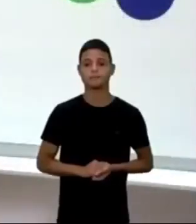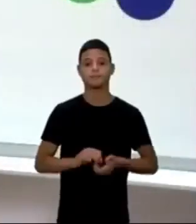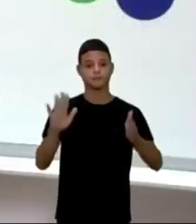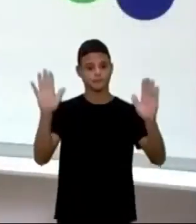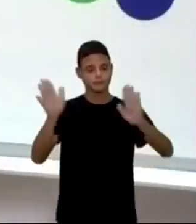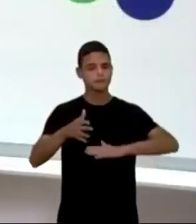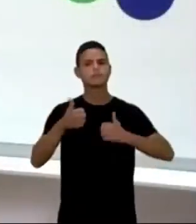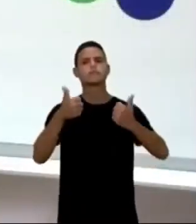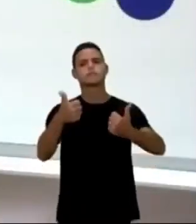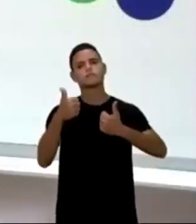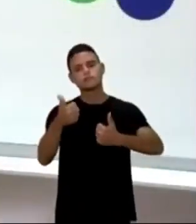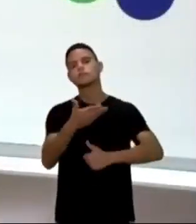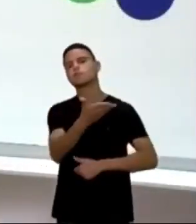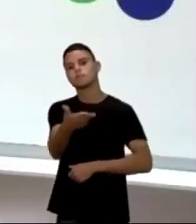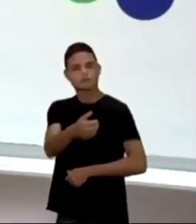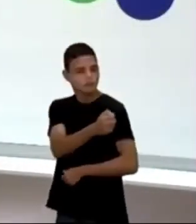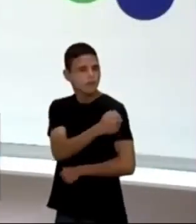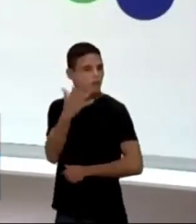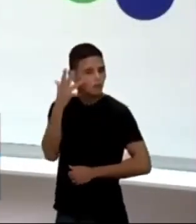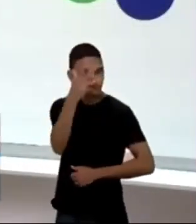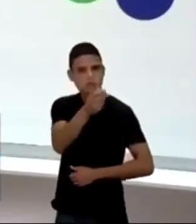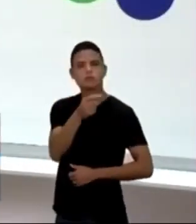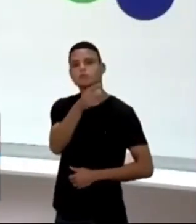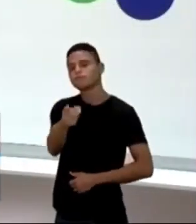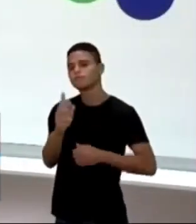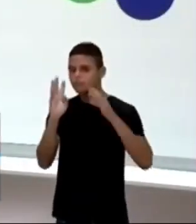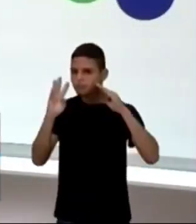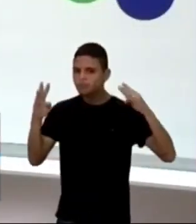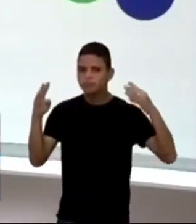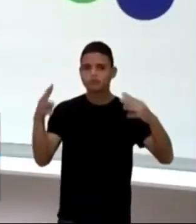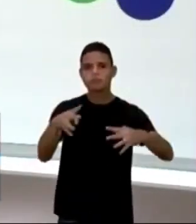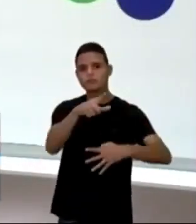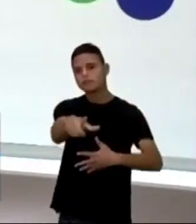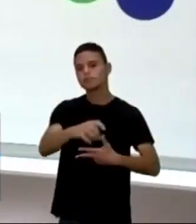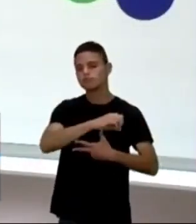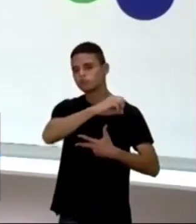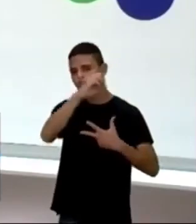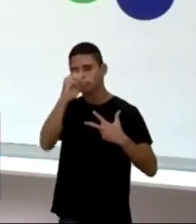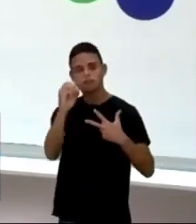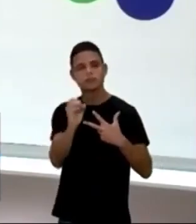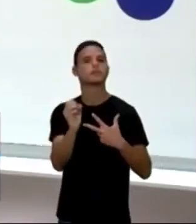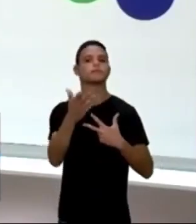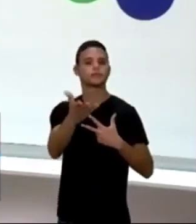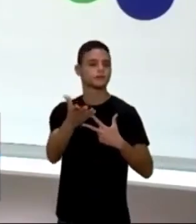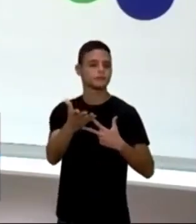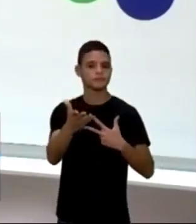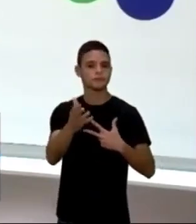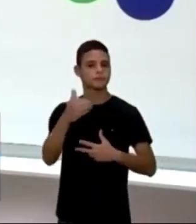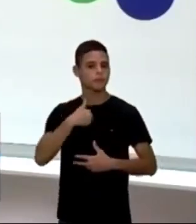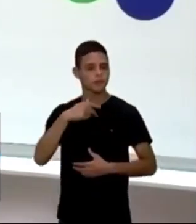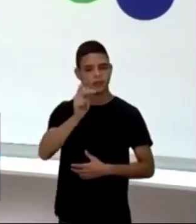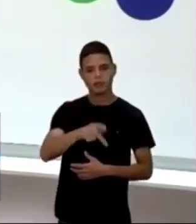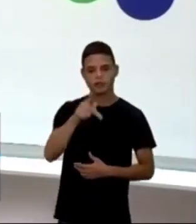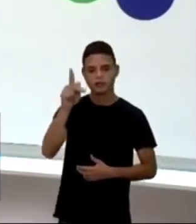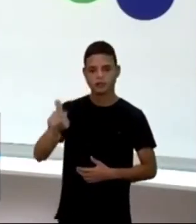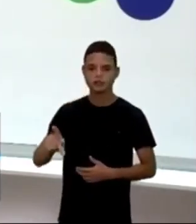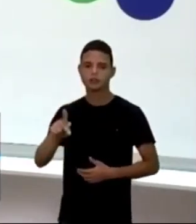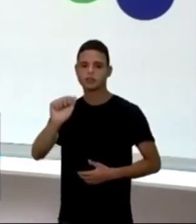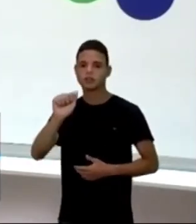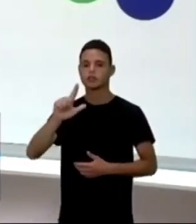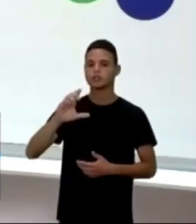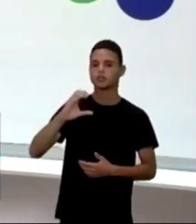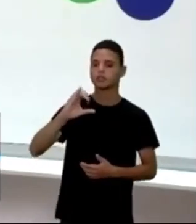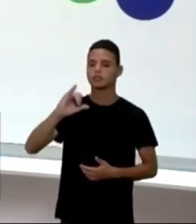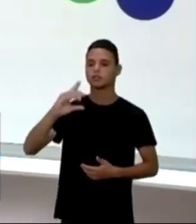E aí, caras, e aí, estudantada bonita que está prestando o Exame Nacional, o Enem? Eu sou o professor Alcides